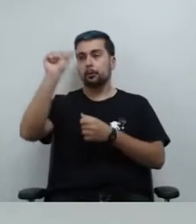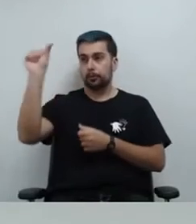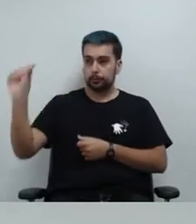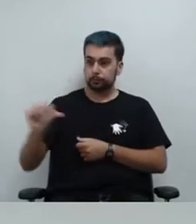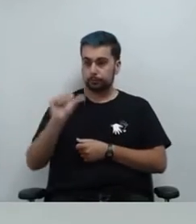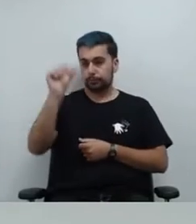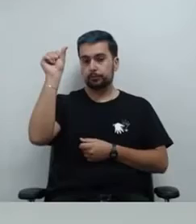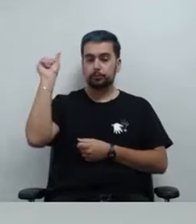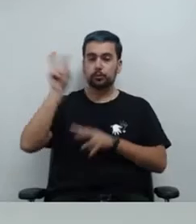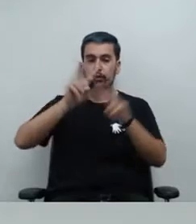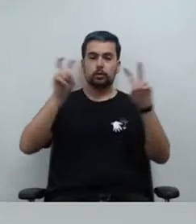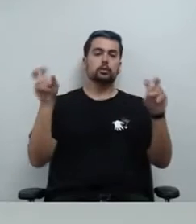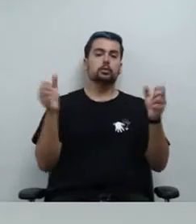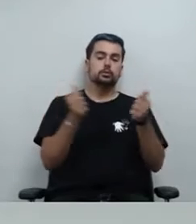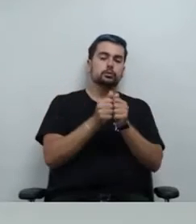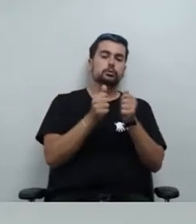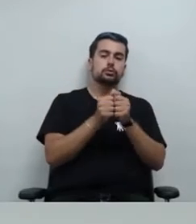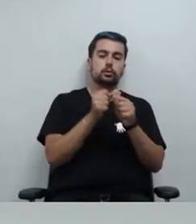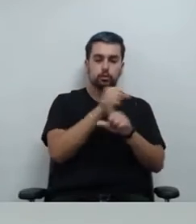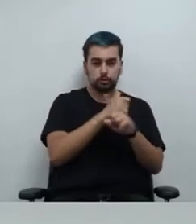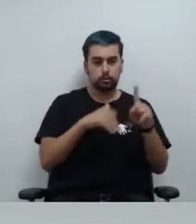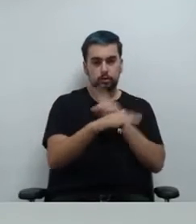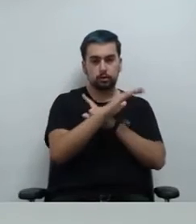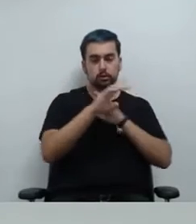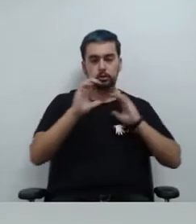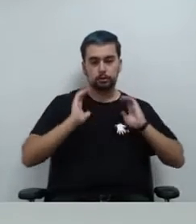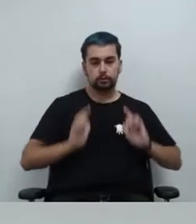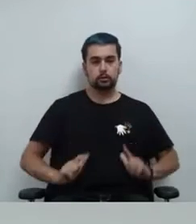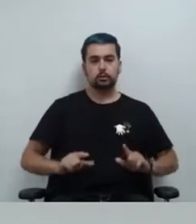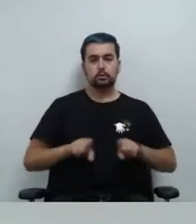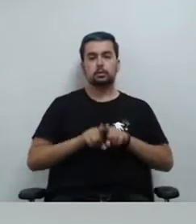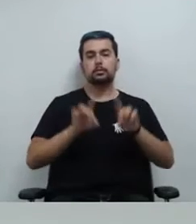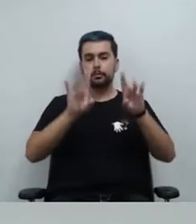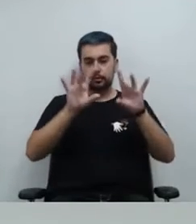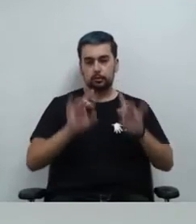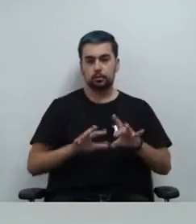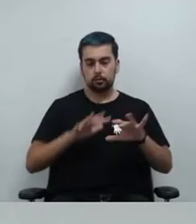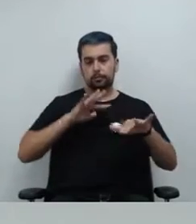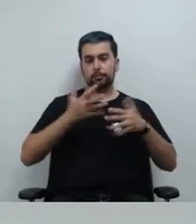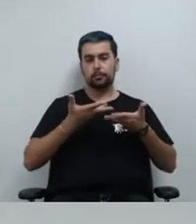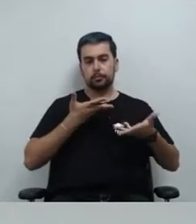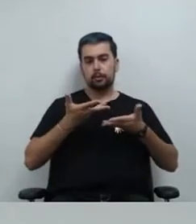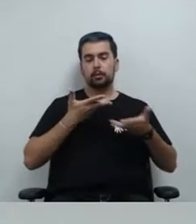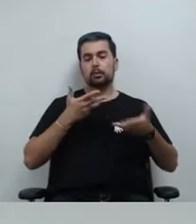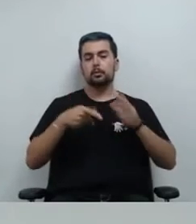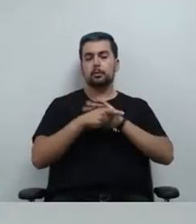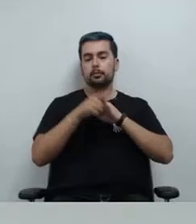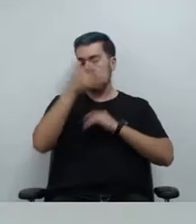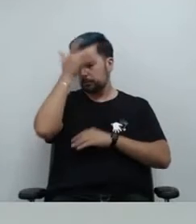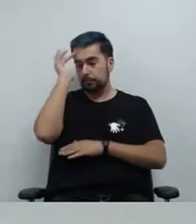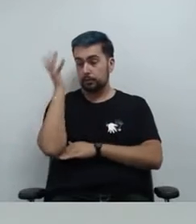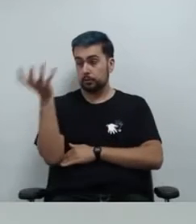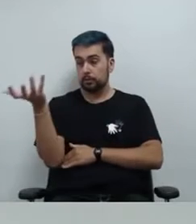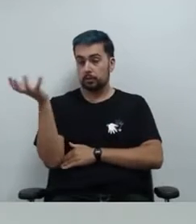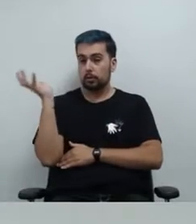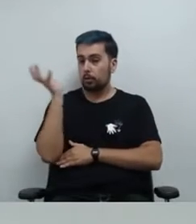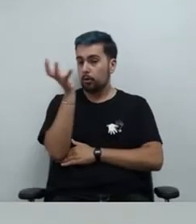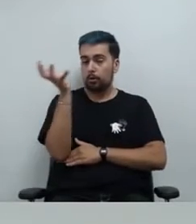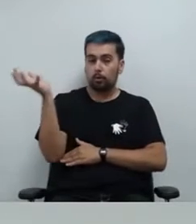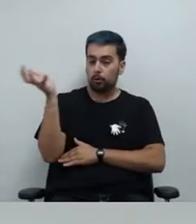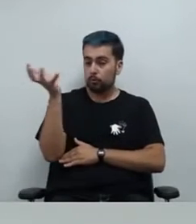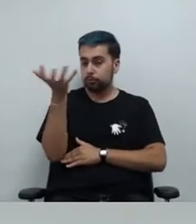temática em conjunto com a sociedade civil, mas especialmente com os movimentos da população em situação de rua. Aqui eu cito, por